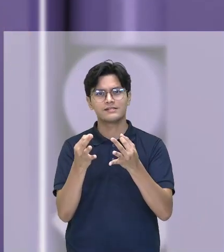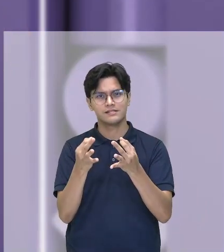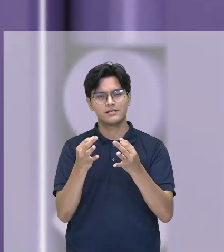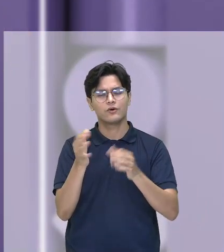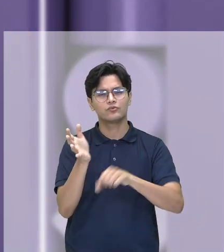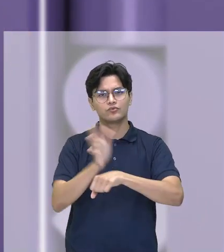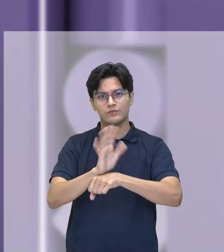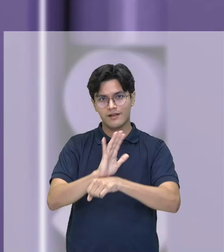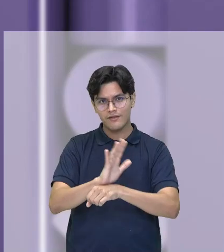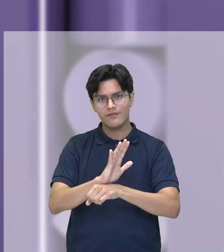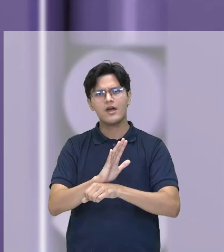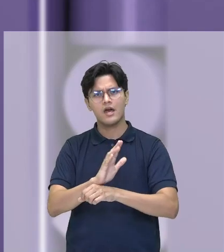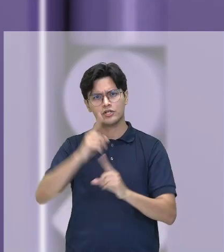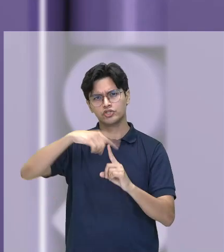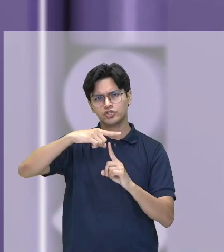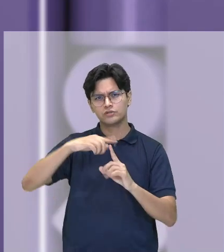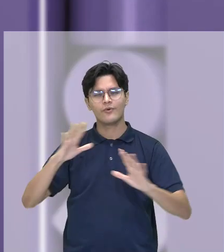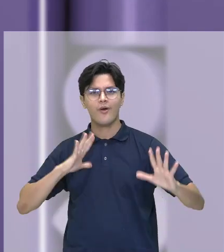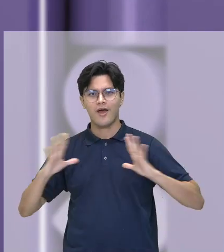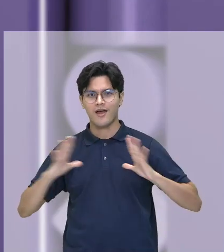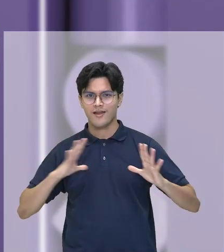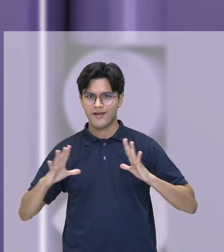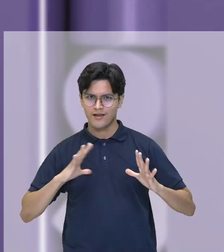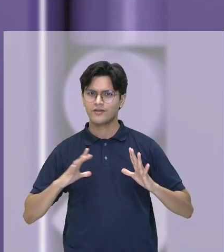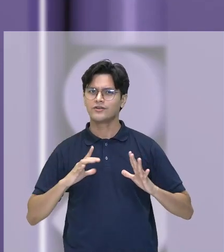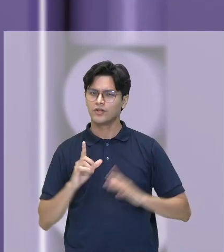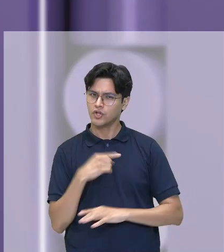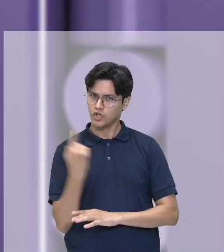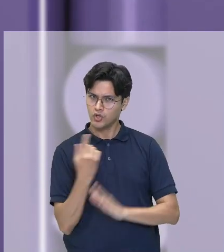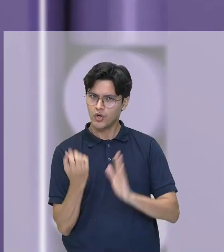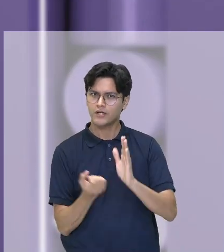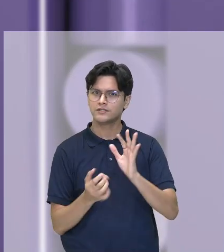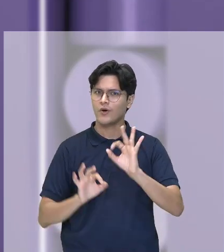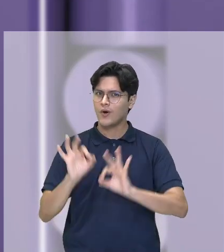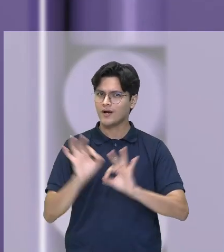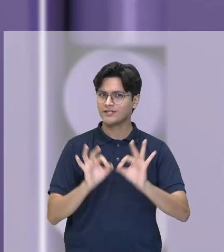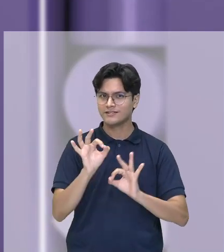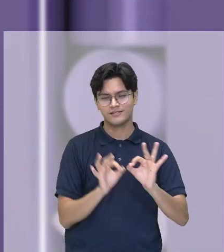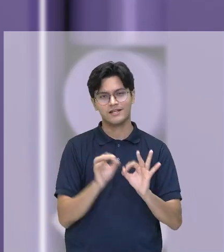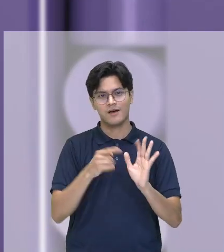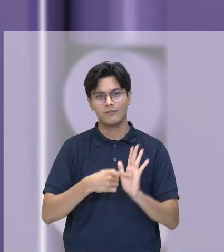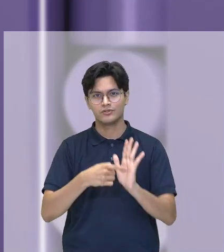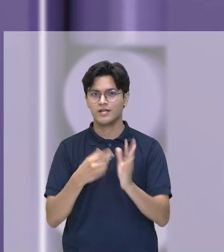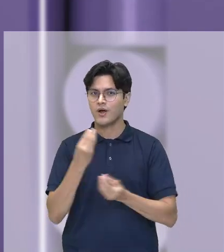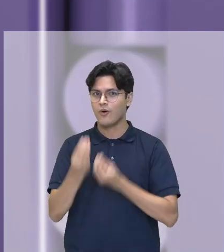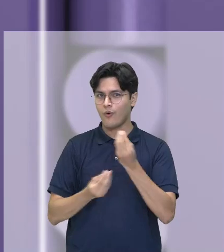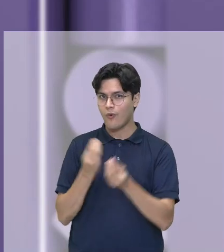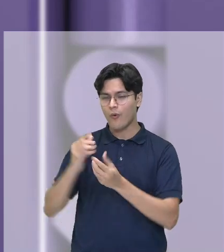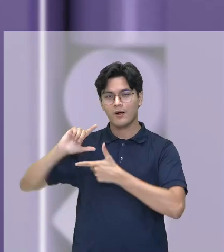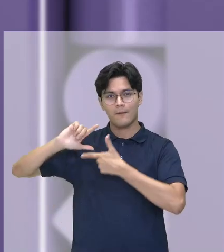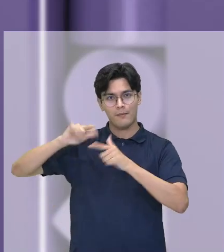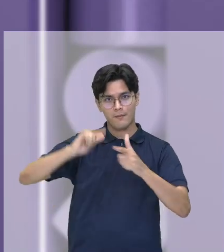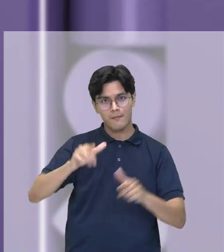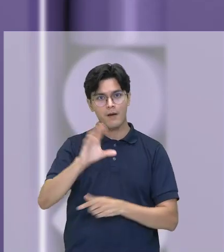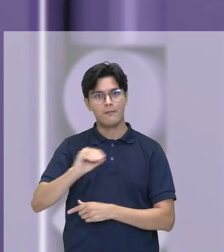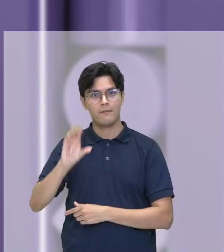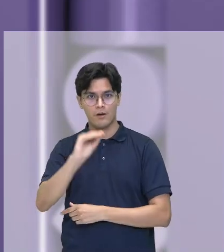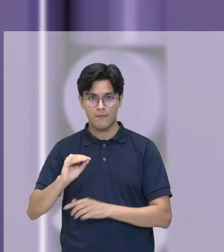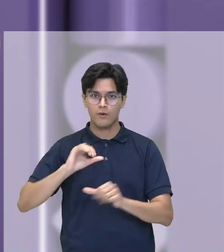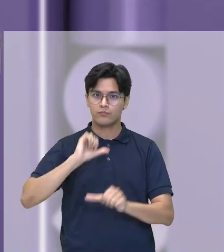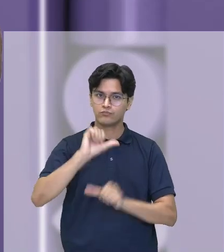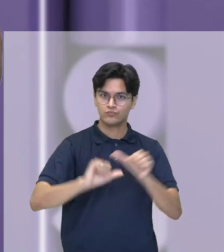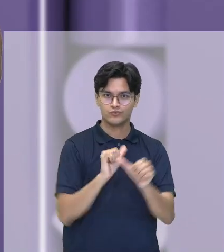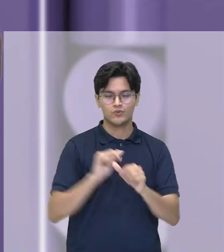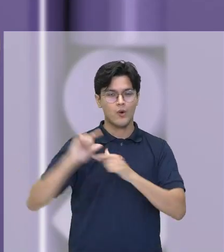nós produzimos para tentar te explicar sobre essa passagem da tradição oral para a tradição escrita e como é